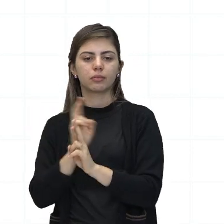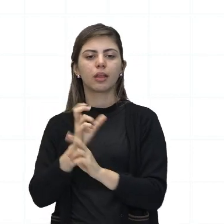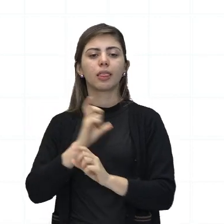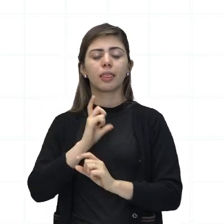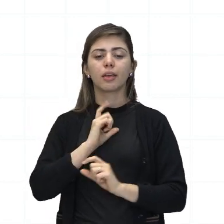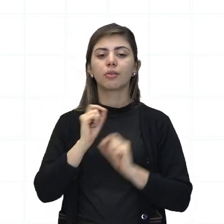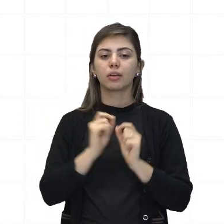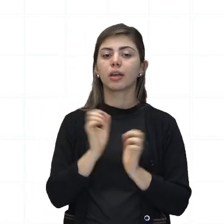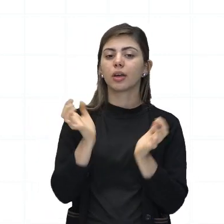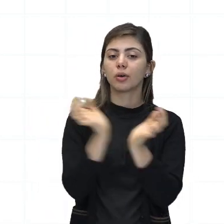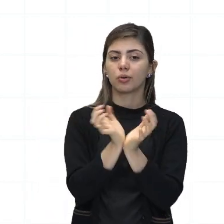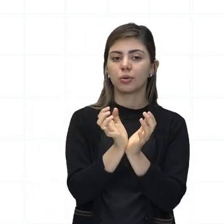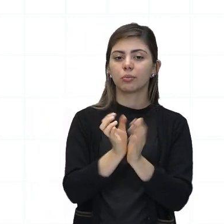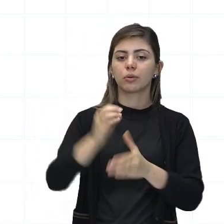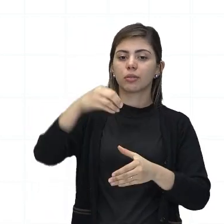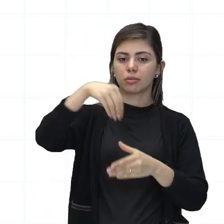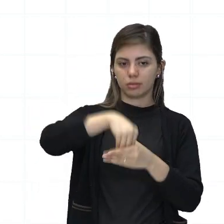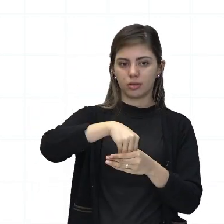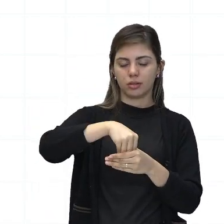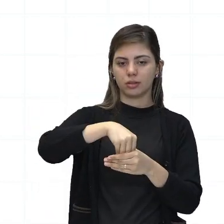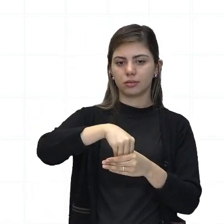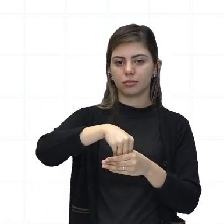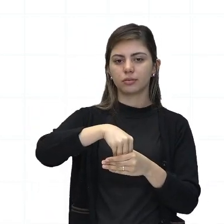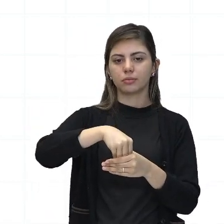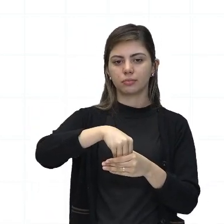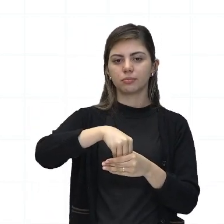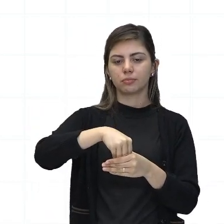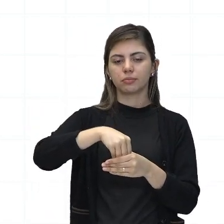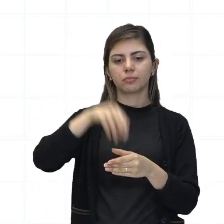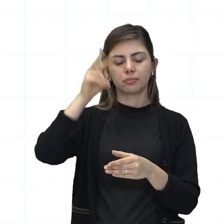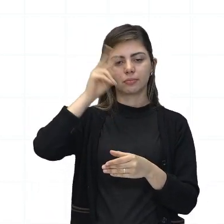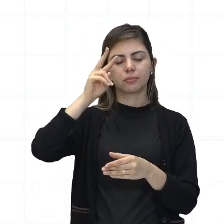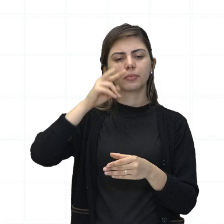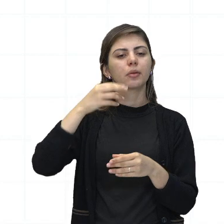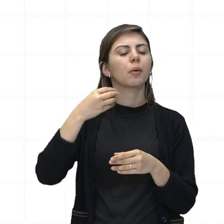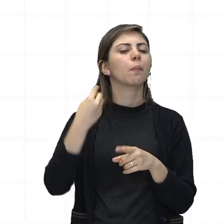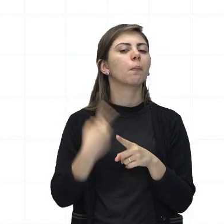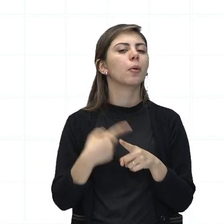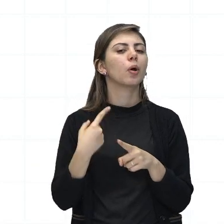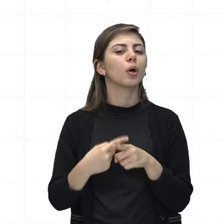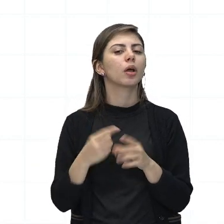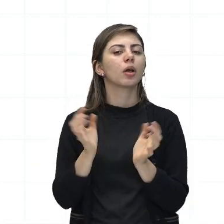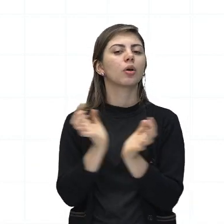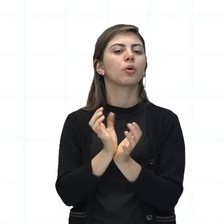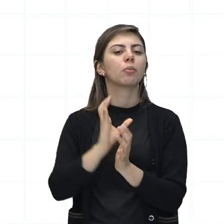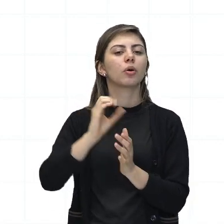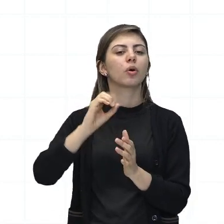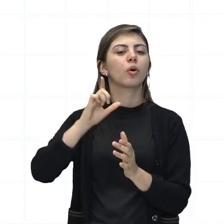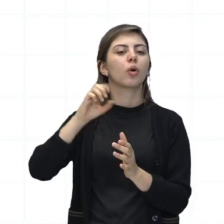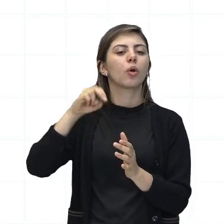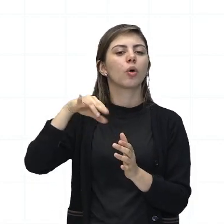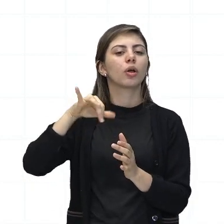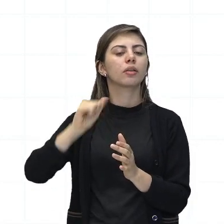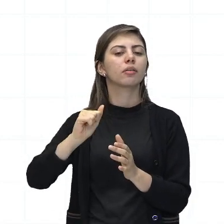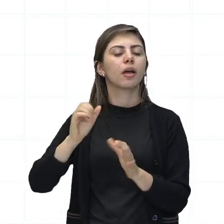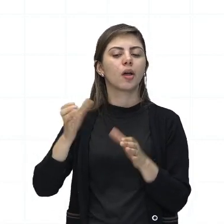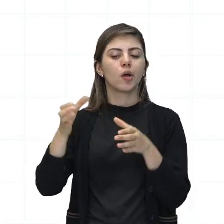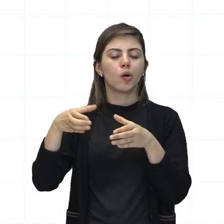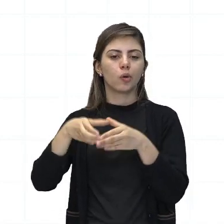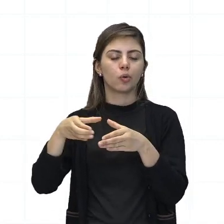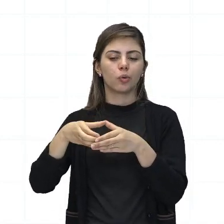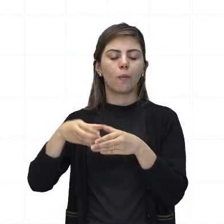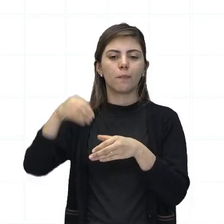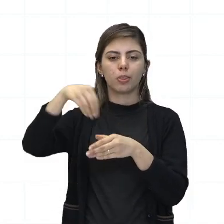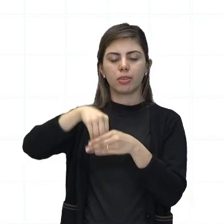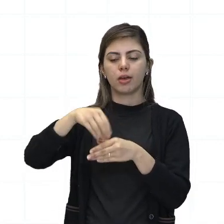intraespecíficas, certo? Elas são intraespecíficas porque elas ocorrem na mesma